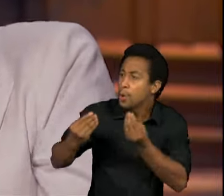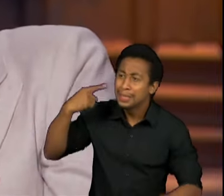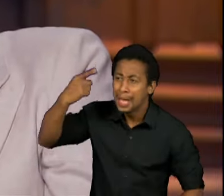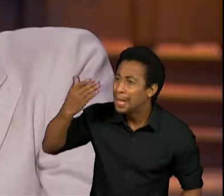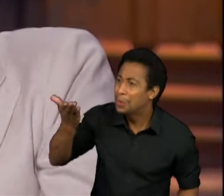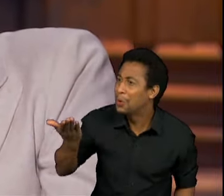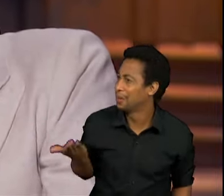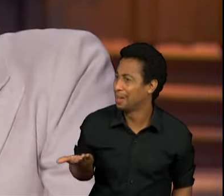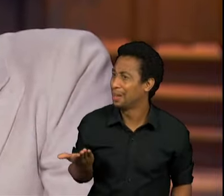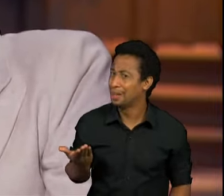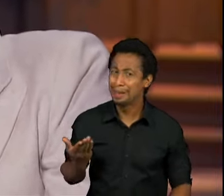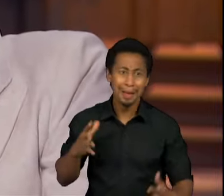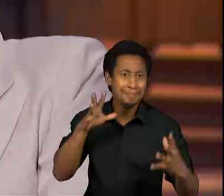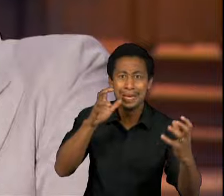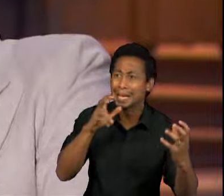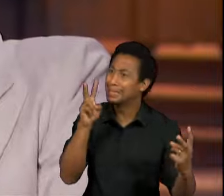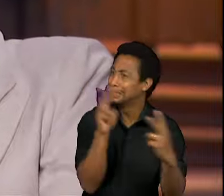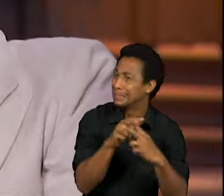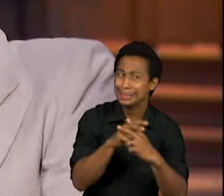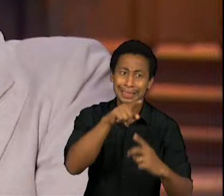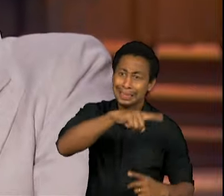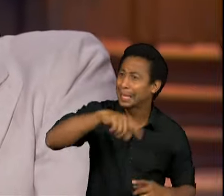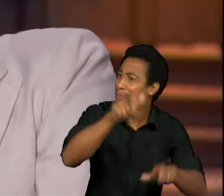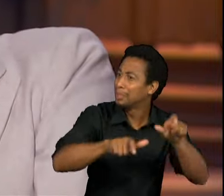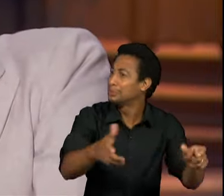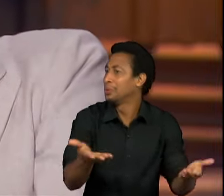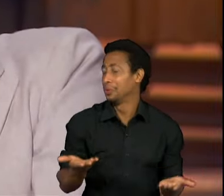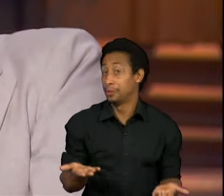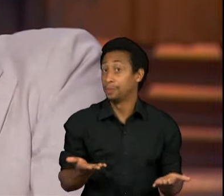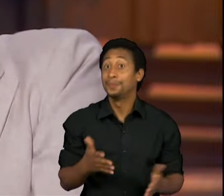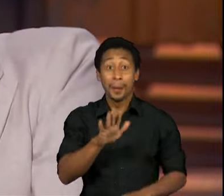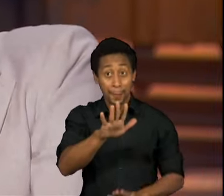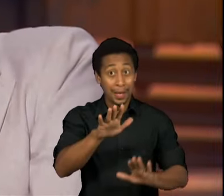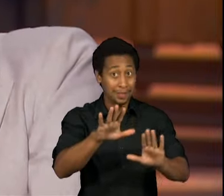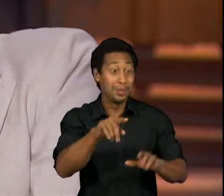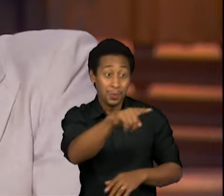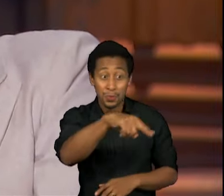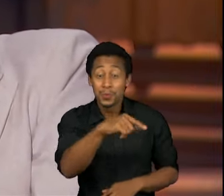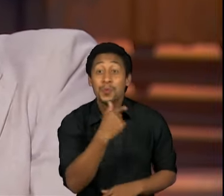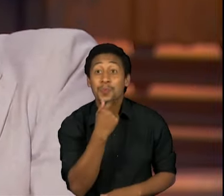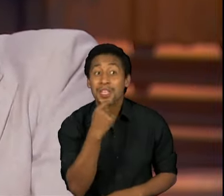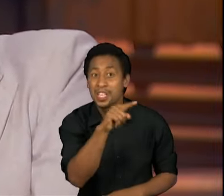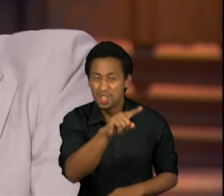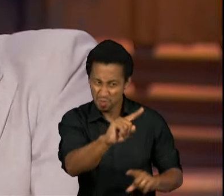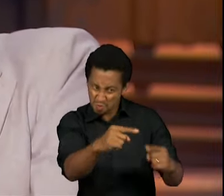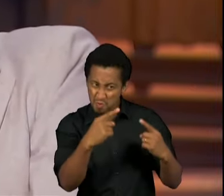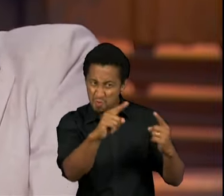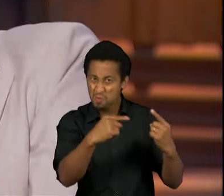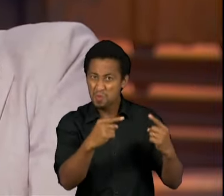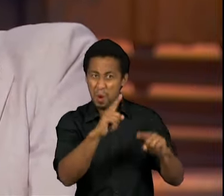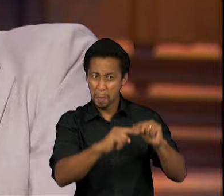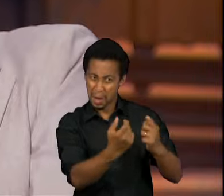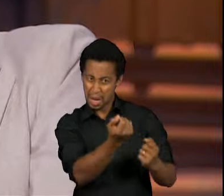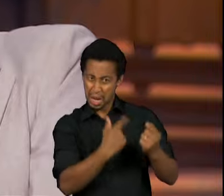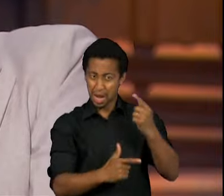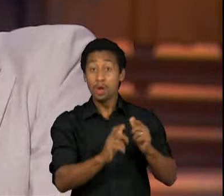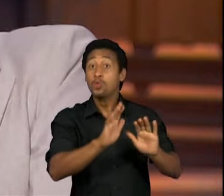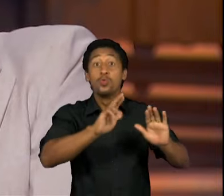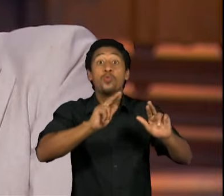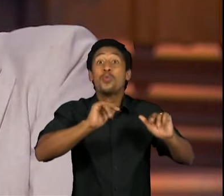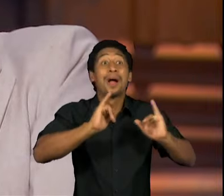ajudar você tá chegando meus filhos Então ela tinha muita Esse lugar é esse moleque nunca mais se igual agência Dona Irene ela tinha disso assim ela não